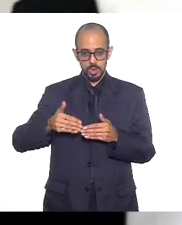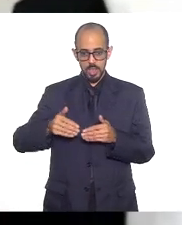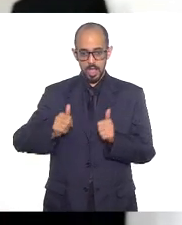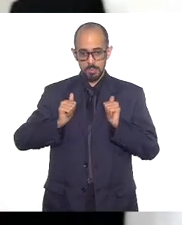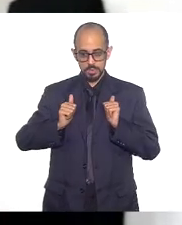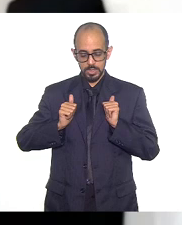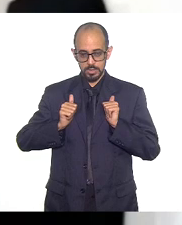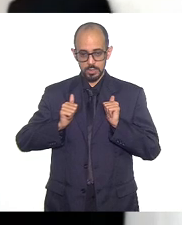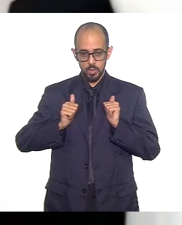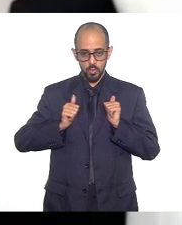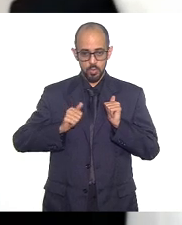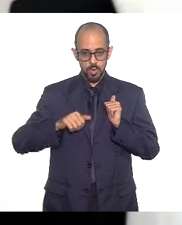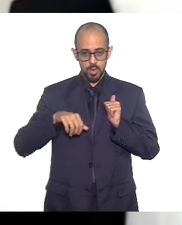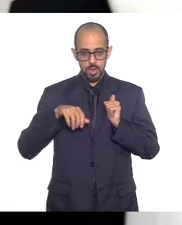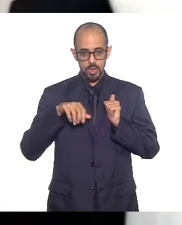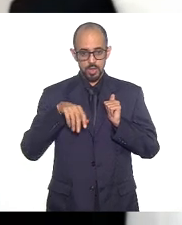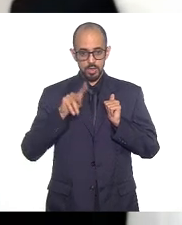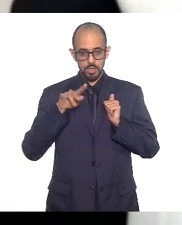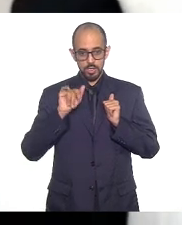Alexandre Knoploch.